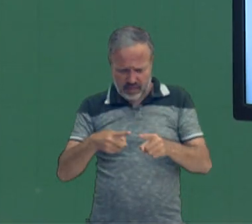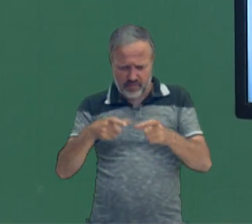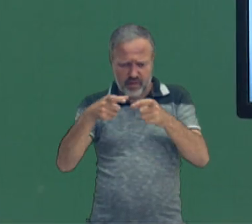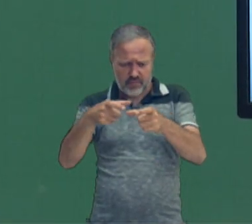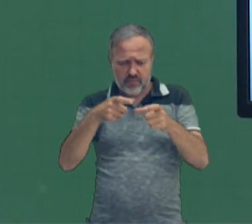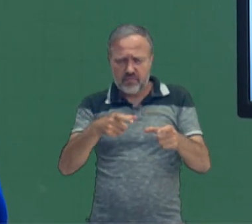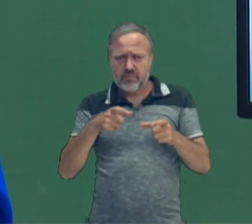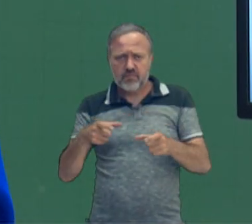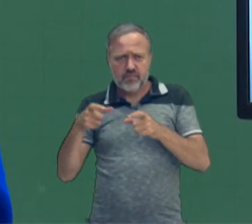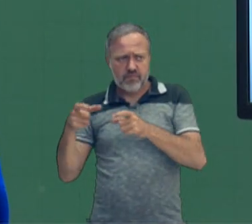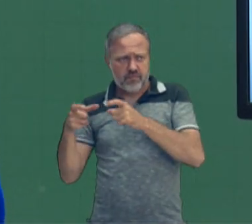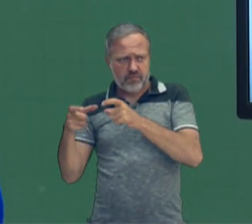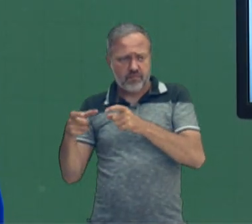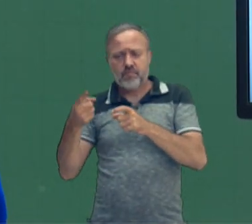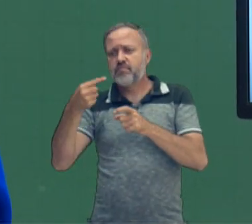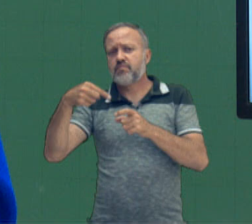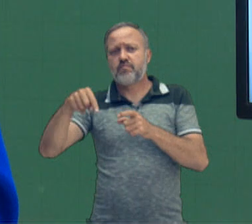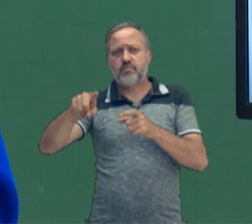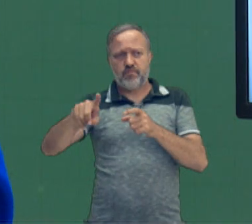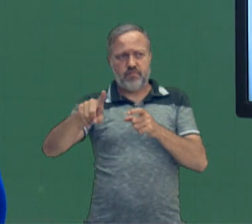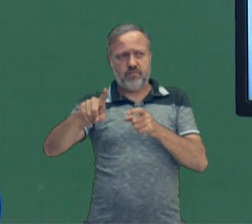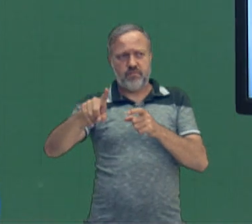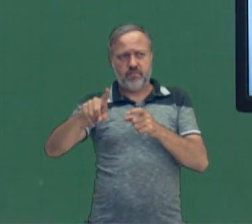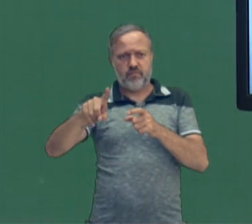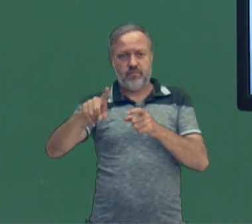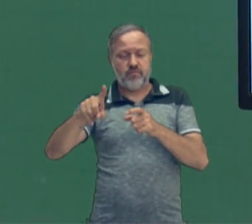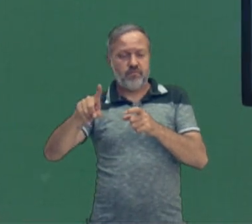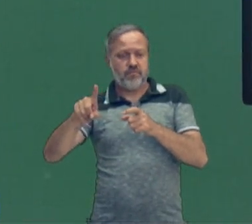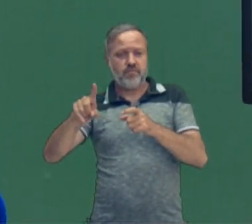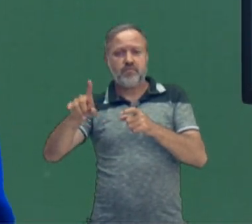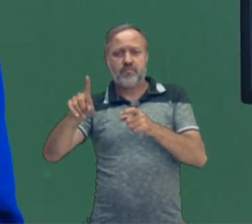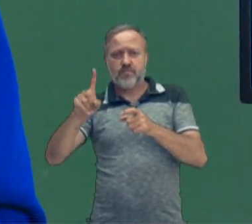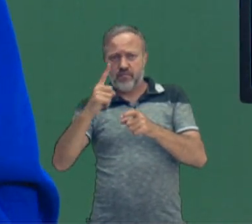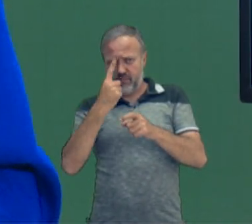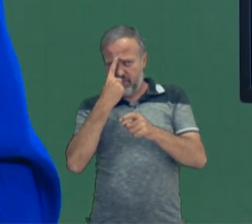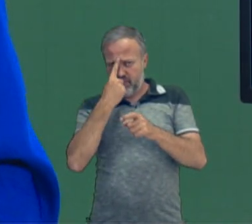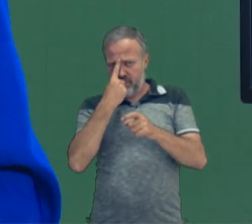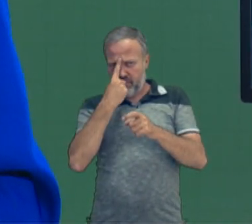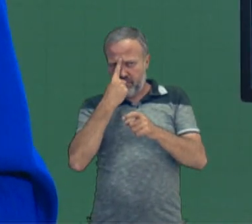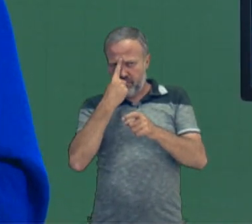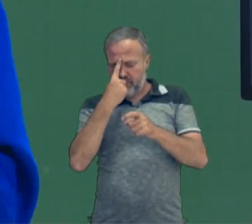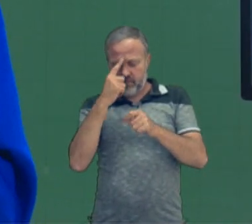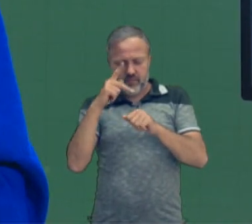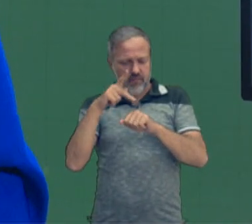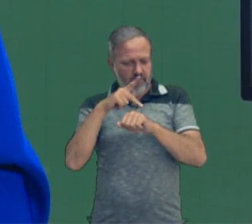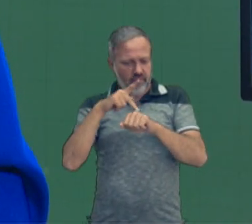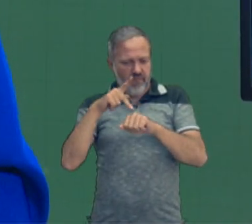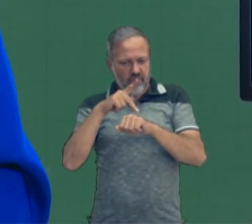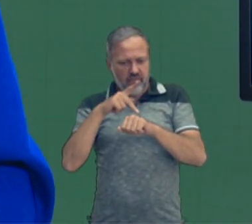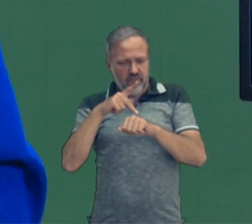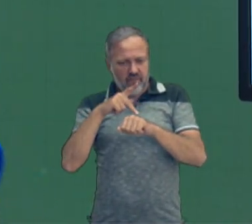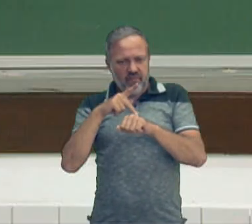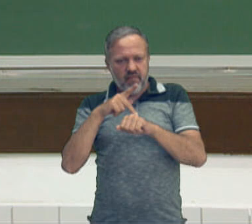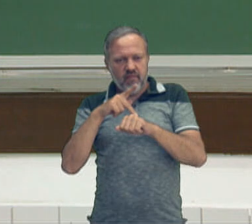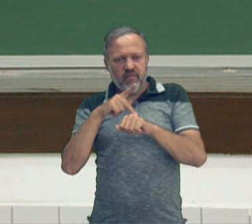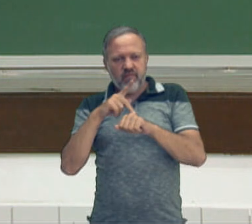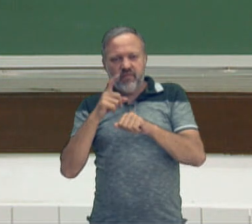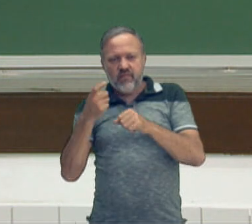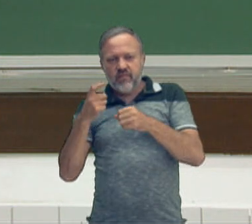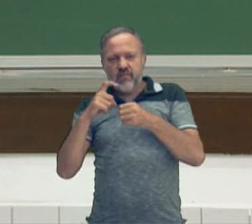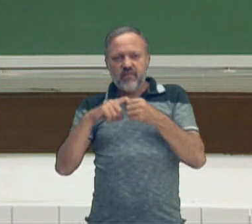região. Eles iam lá, iam até a Índia, por exemplo, e retornavam, né, pelo mar Mediterrâneo. Mas